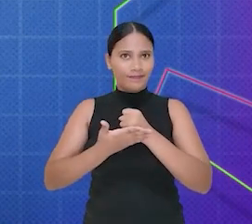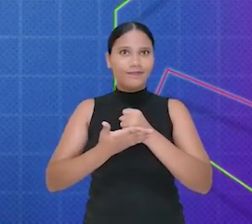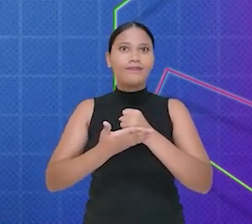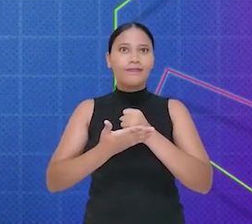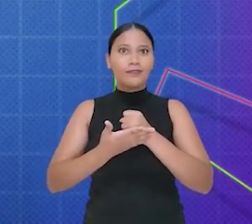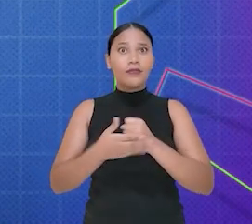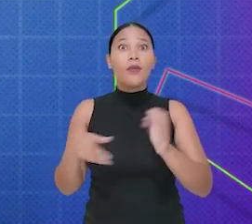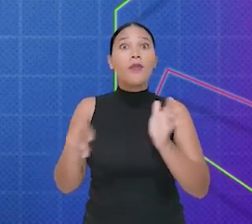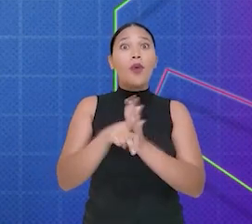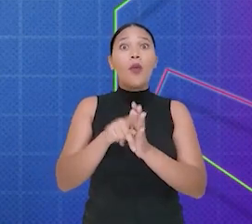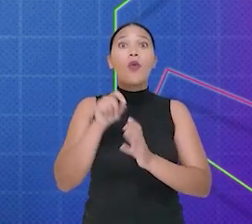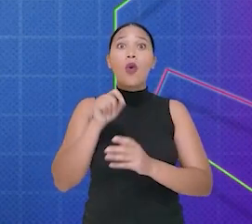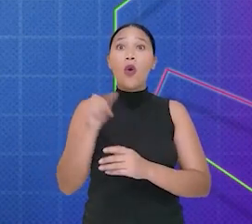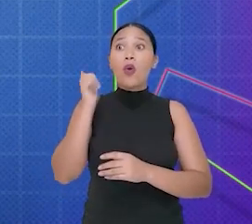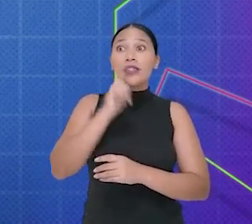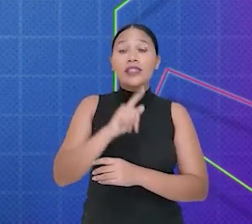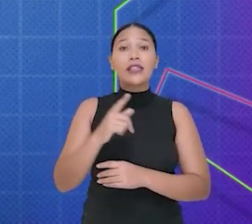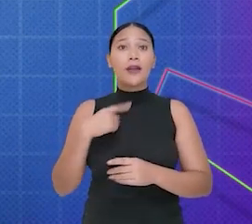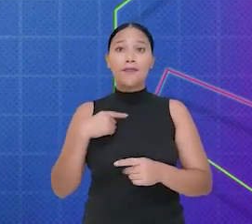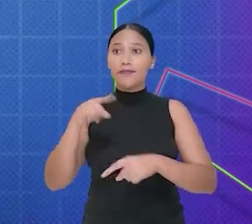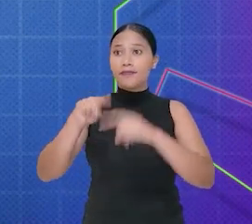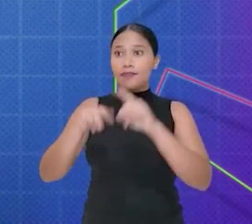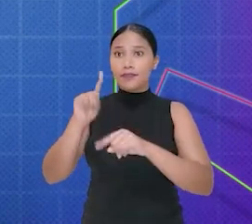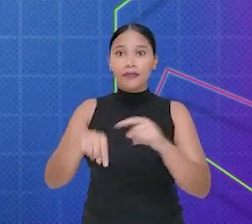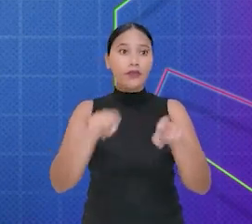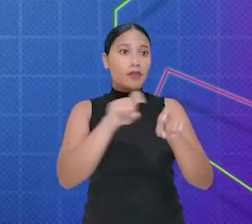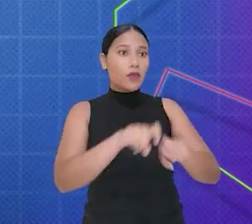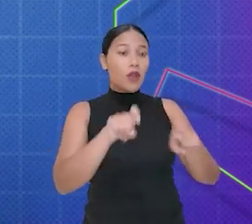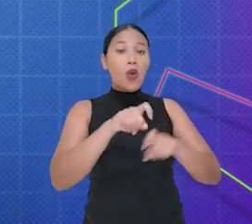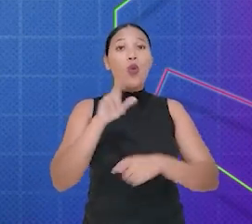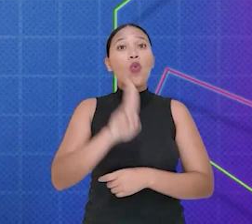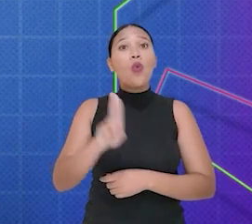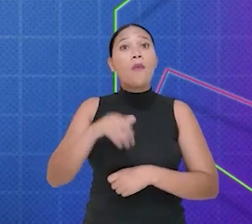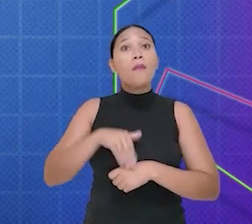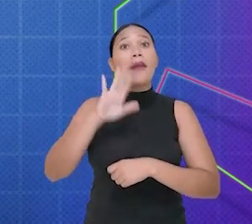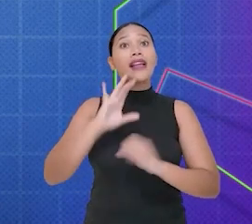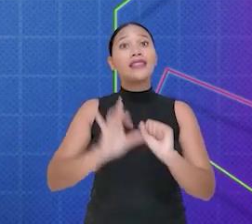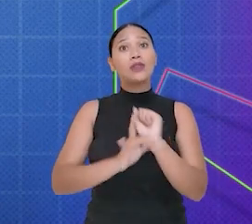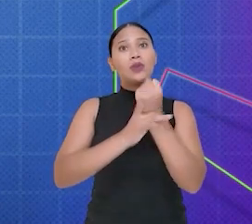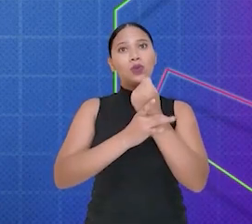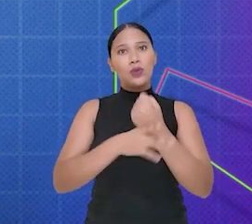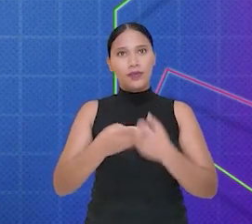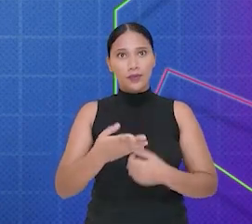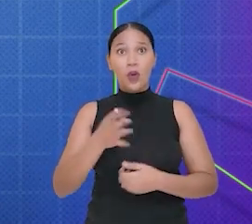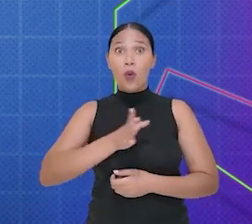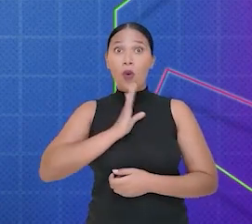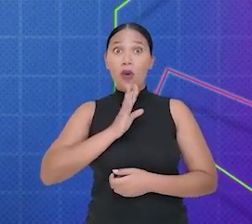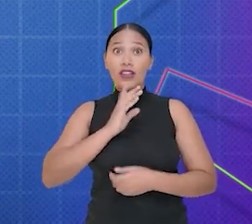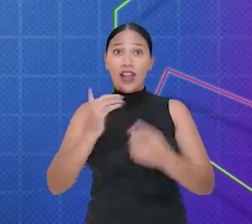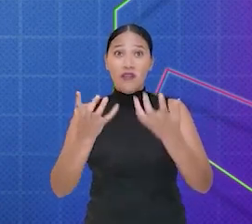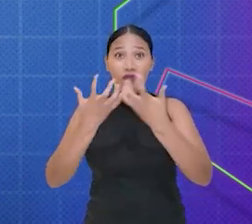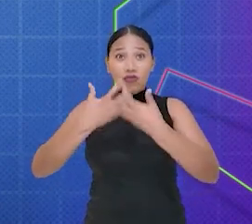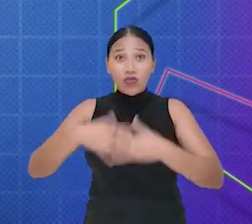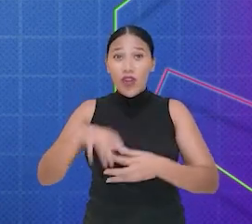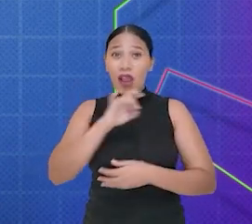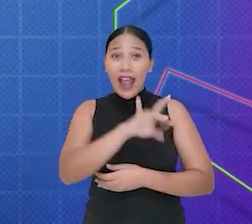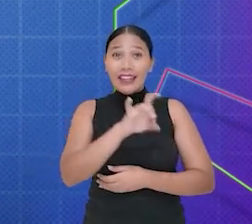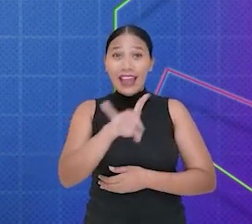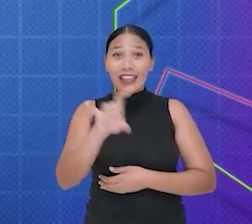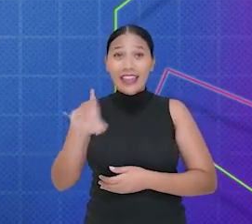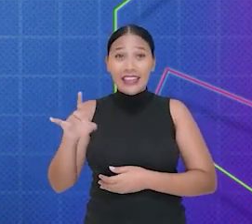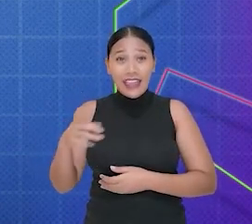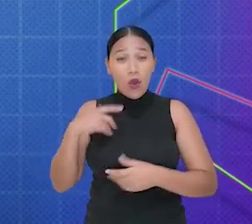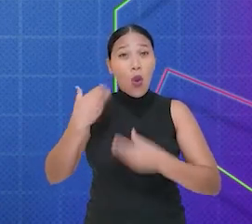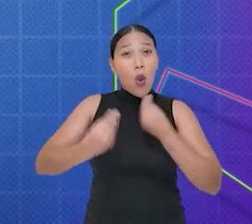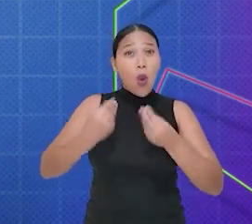básico dos componentes de um computador e de seus periféricos, para uma utilização mais eficiente e segura da máquina. Conhecer a função de